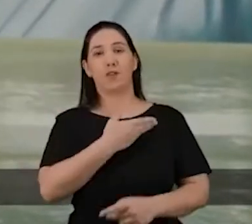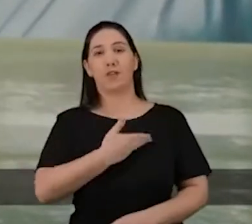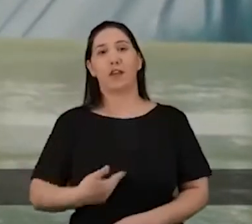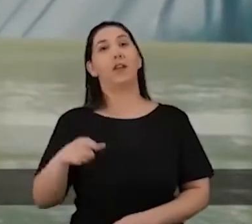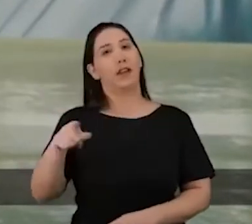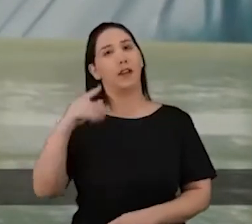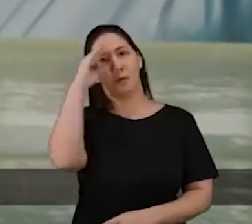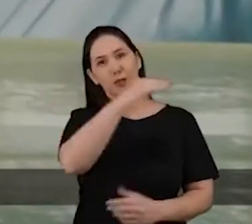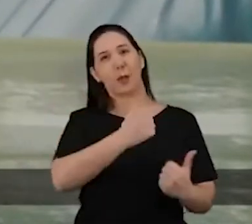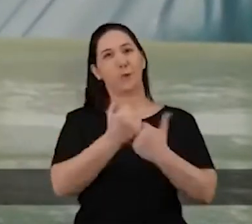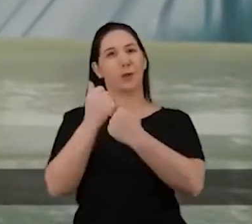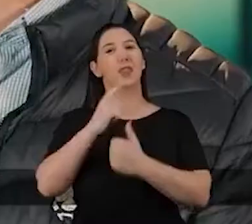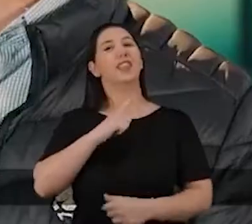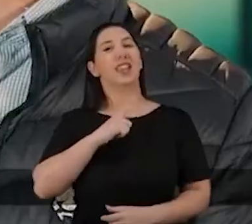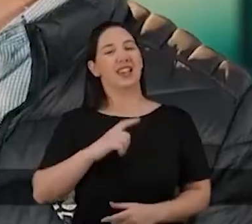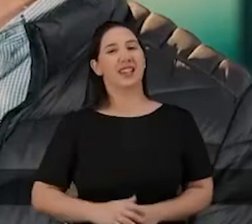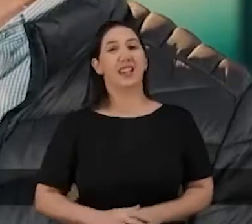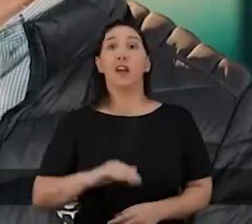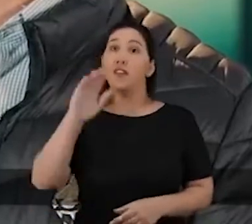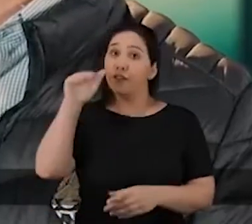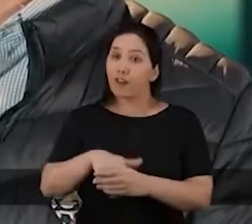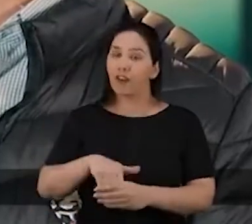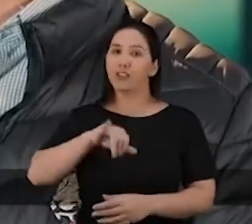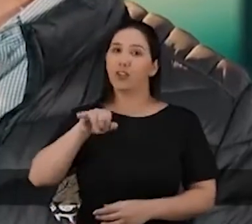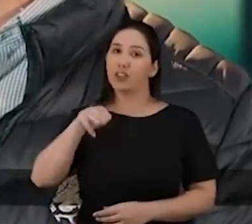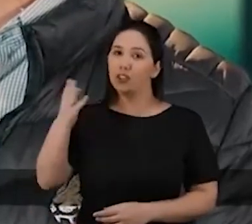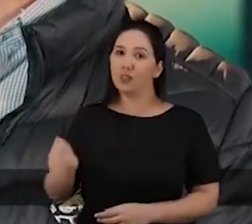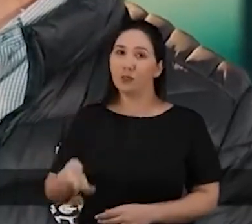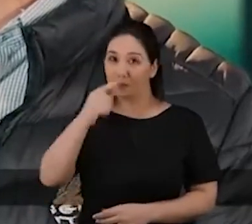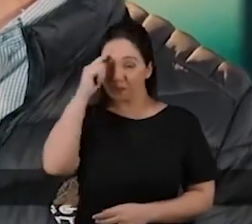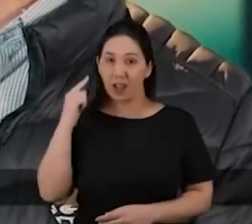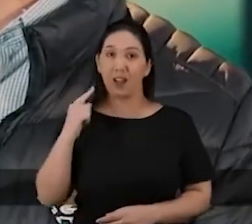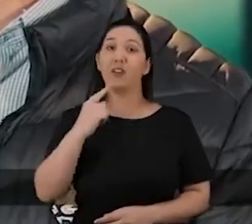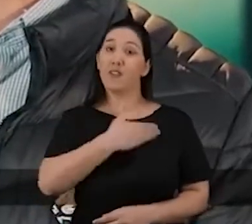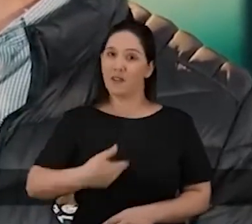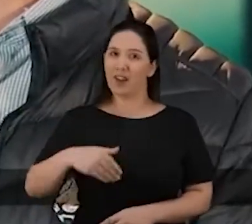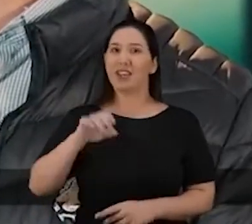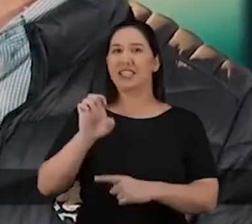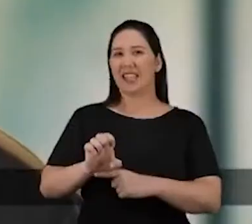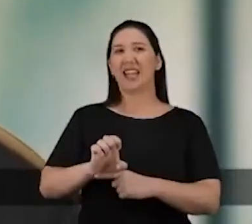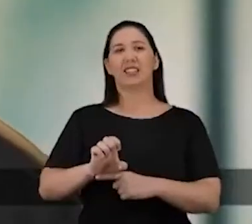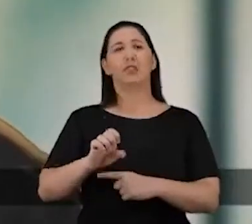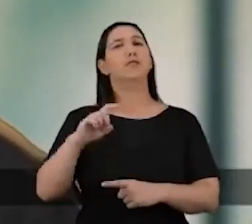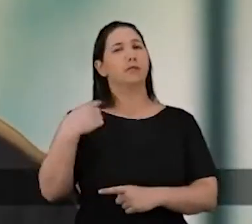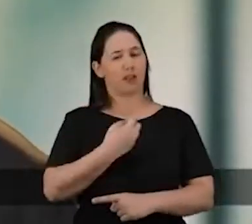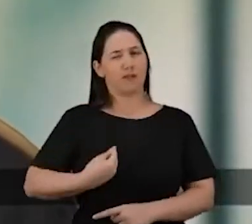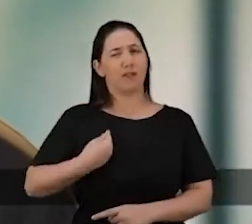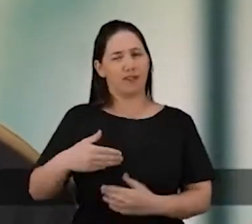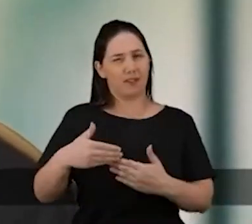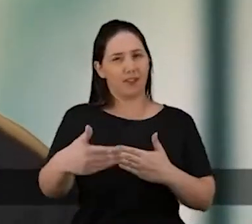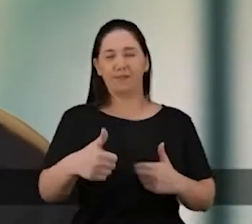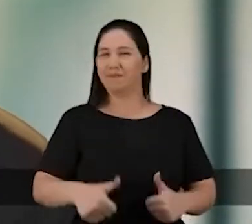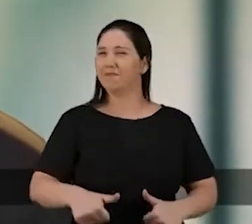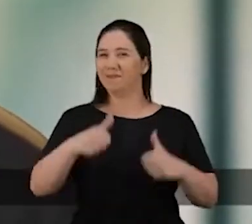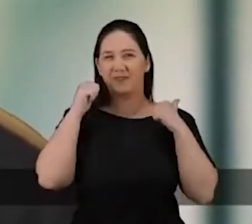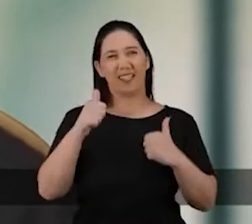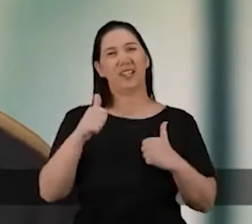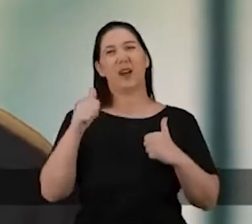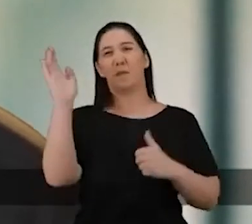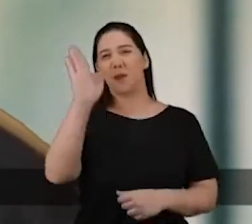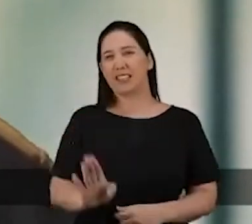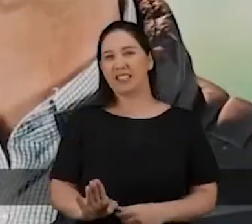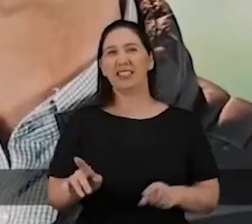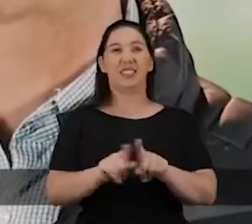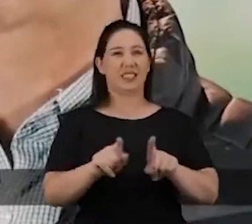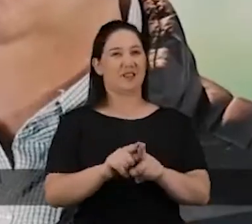apoio do presidente Bolsonaro. Vote em Jorginho Melo para governo do estado. Tenho certeza. Viveremos momentos muito